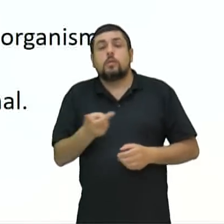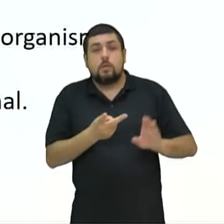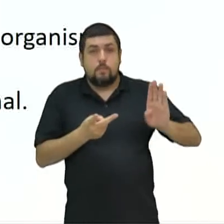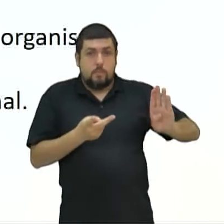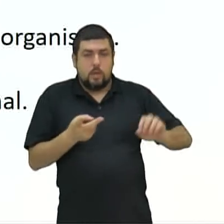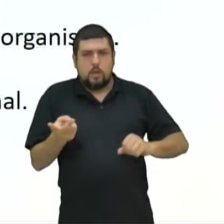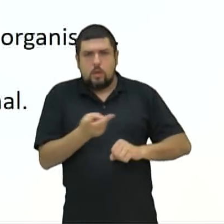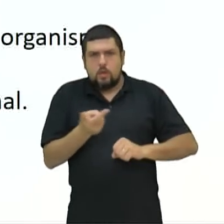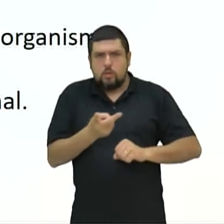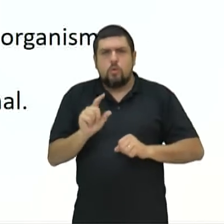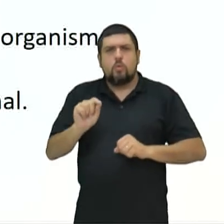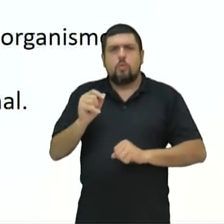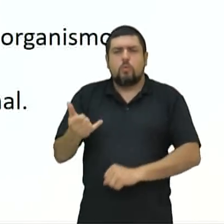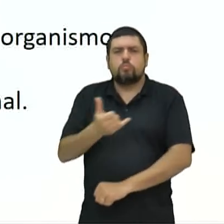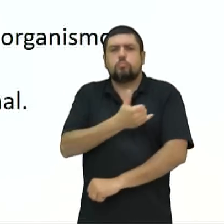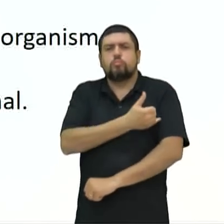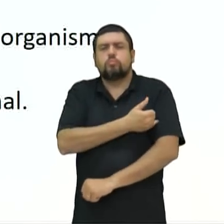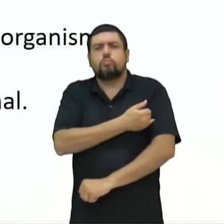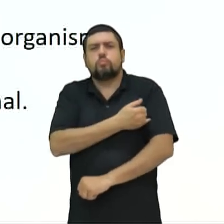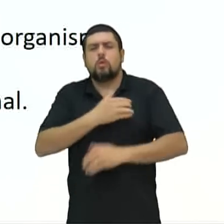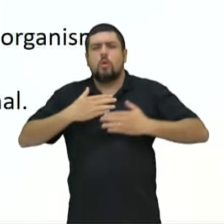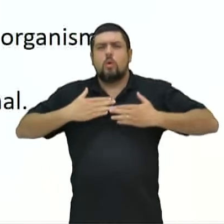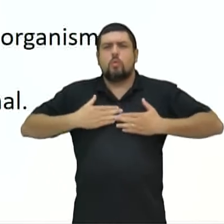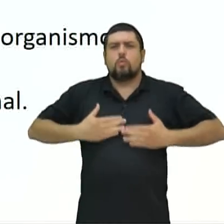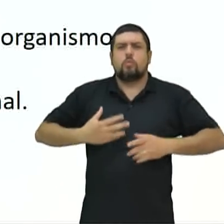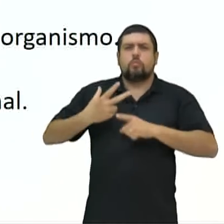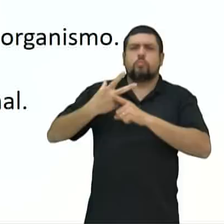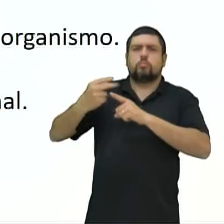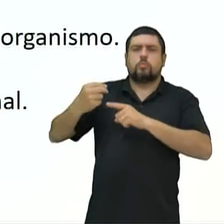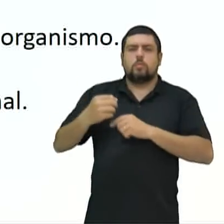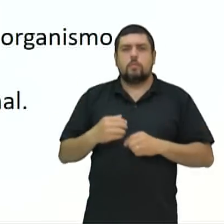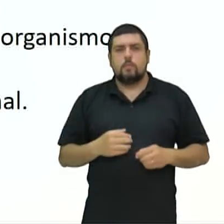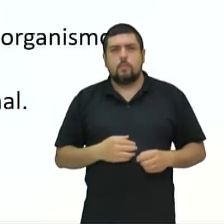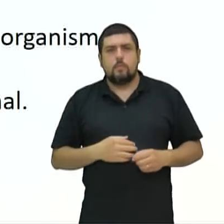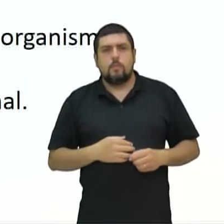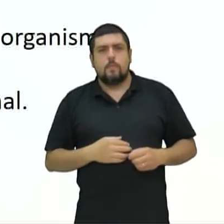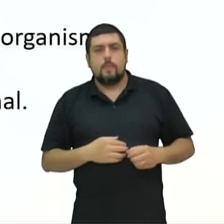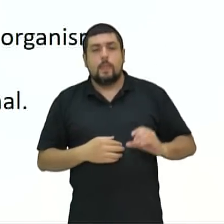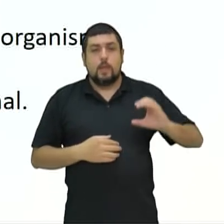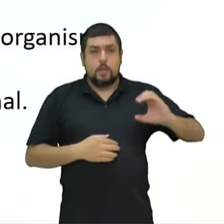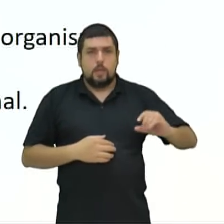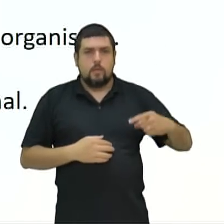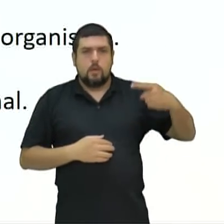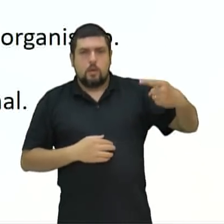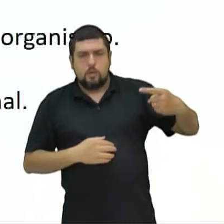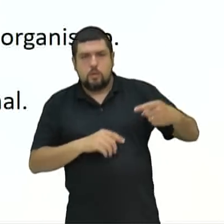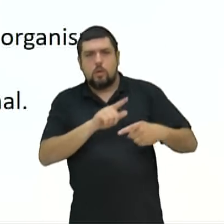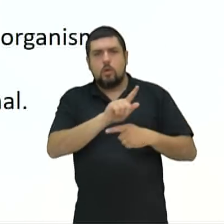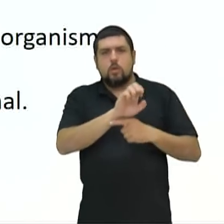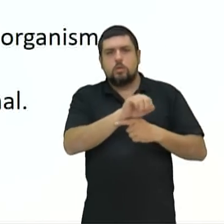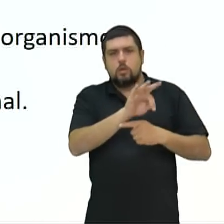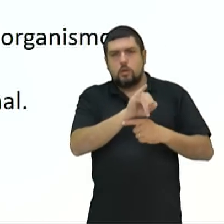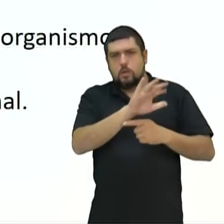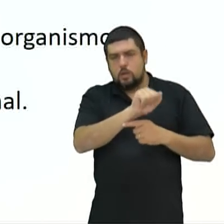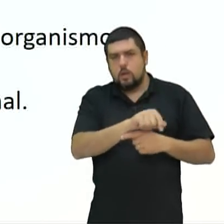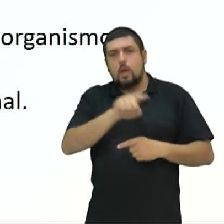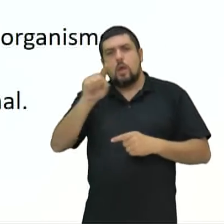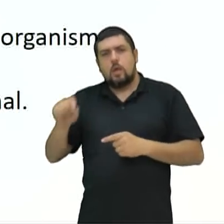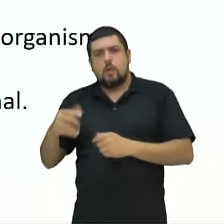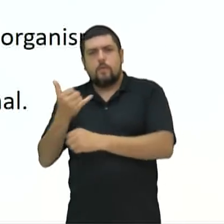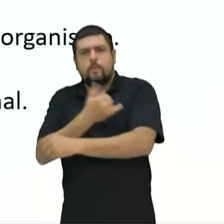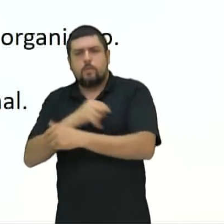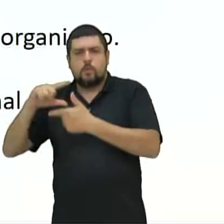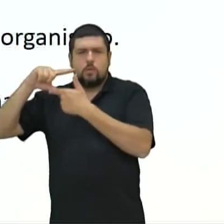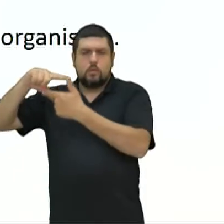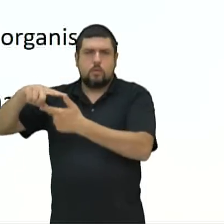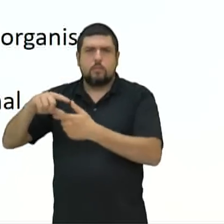tipo passiva no organismo? Letra C. A primeira é uma vacina gênica e a segunda é uma vacina tradicional? Ou letra D.